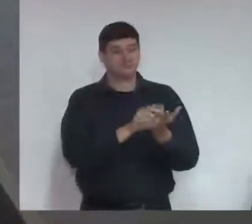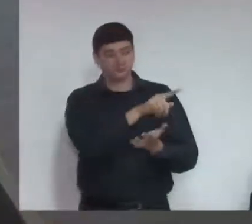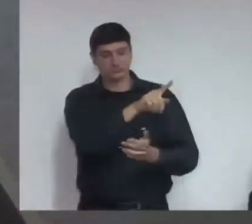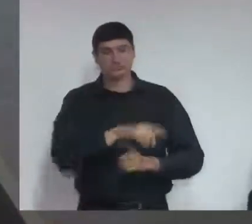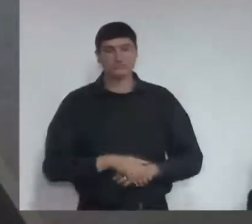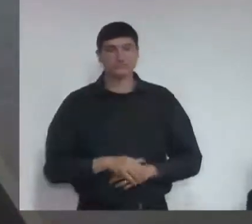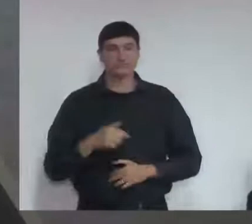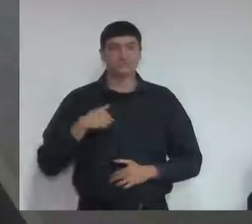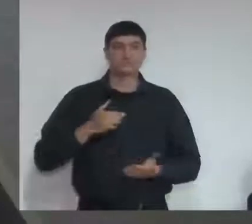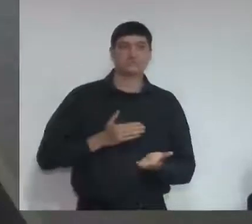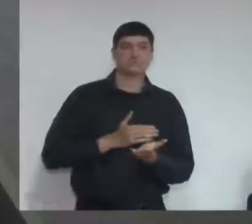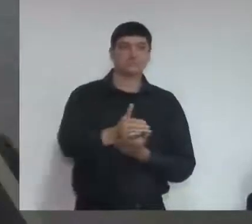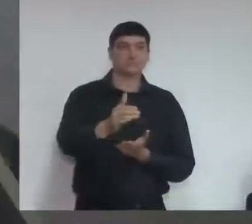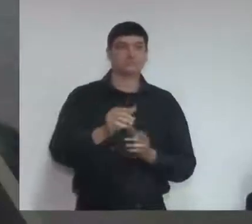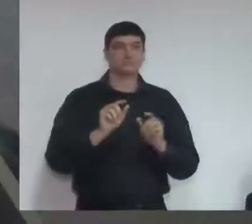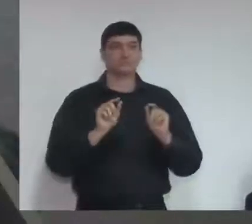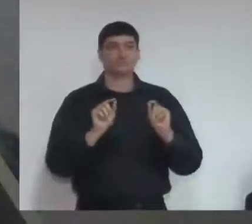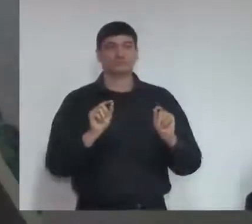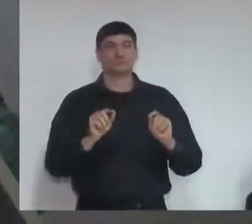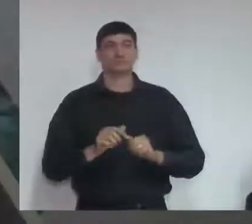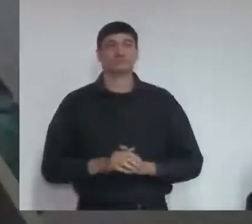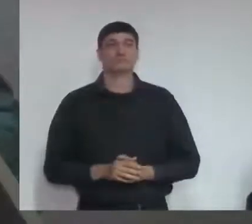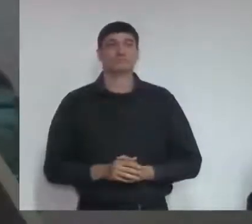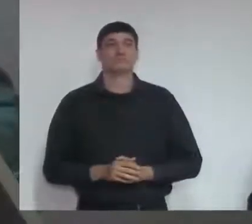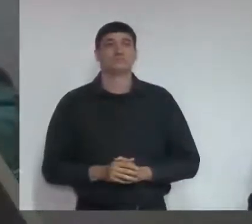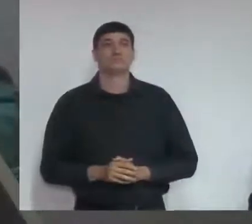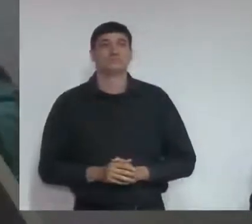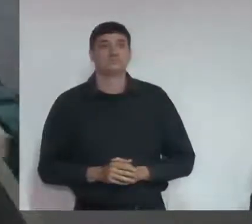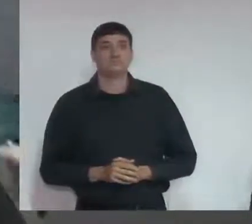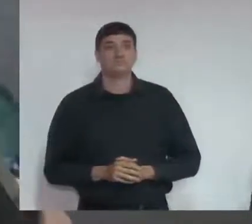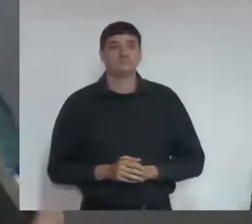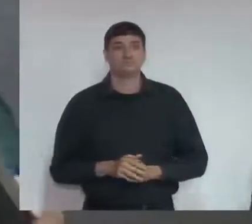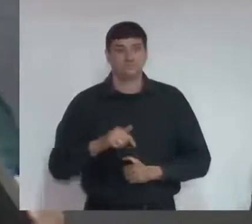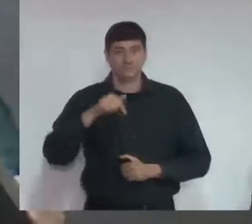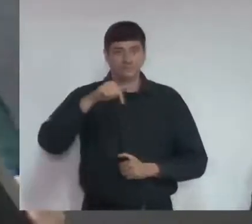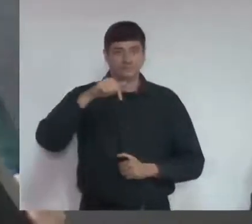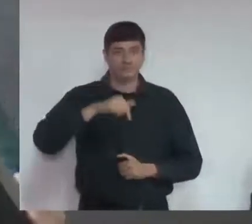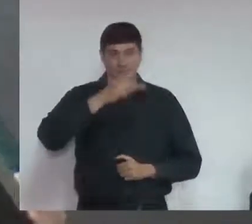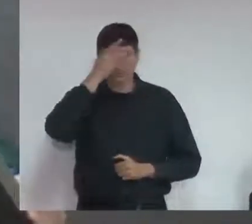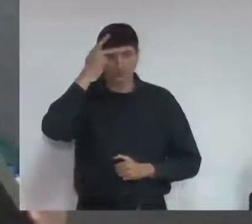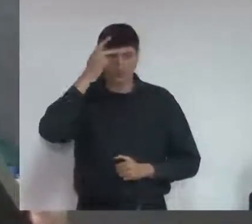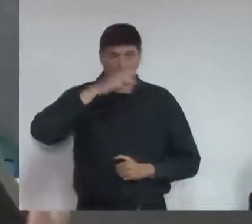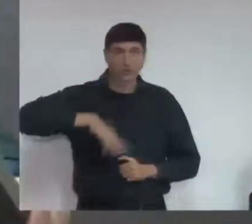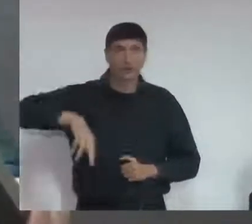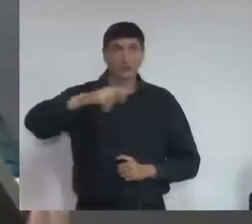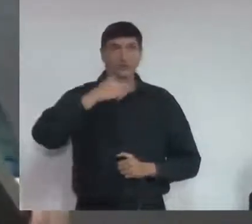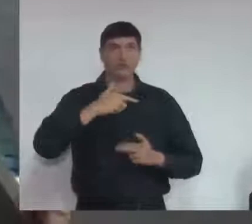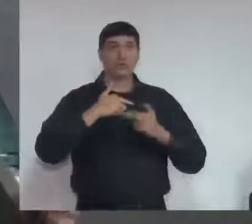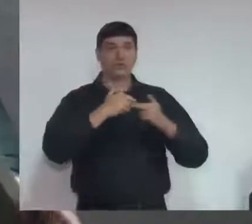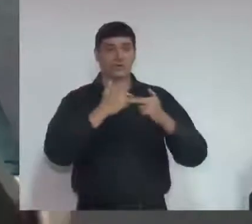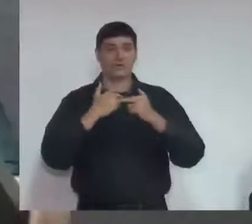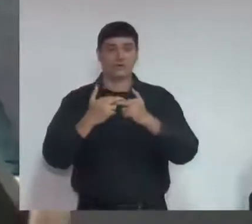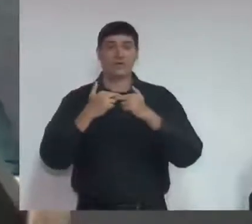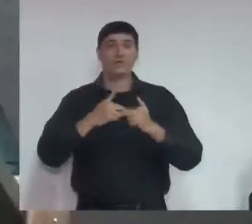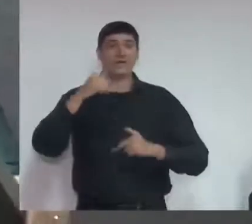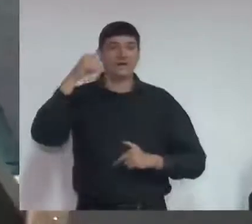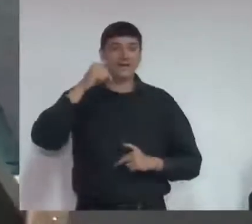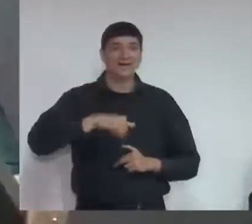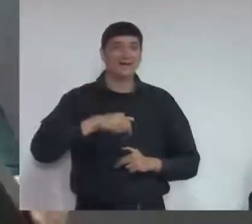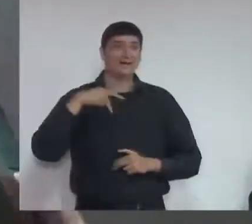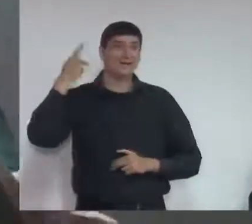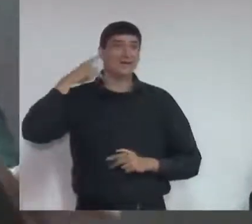fala fazendo um pouquinho do exercício que as pessoas nos pedem, não é? Então, o vereador, como representante da